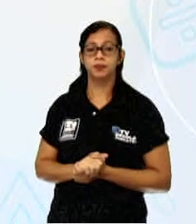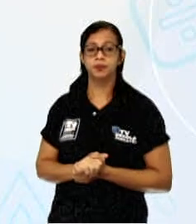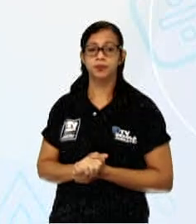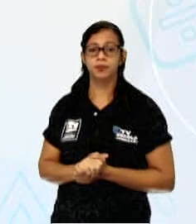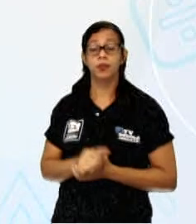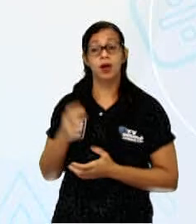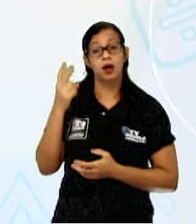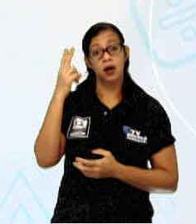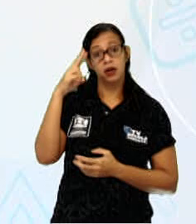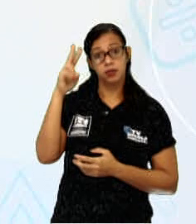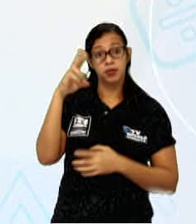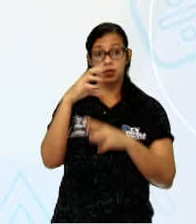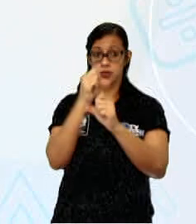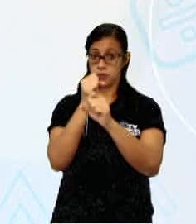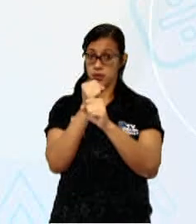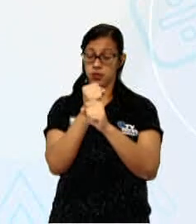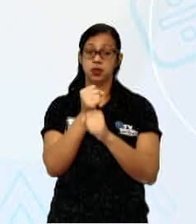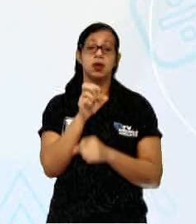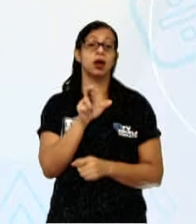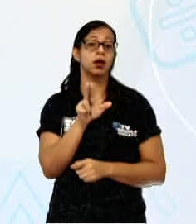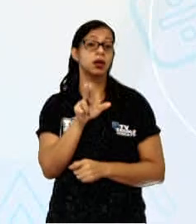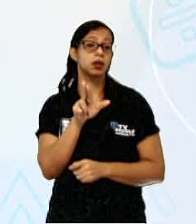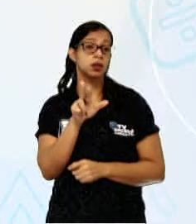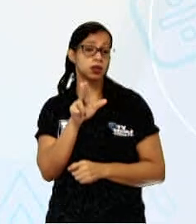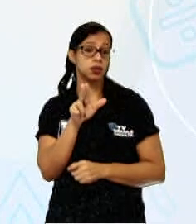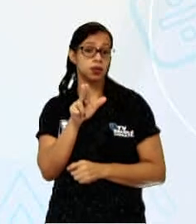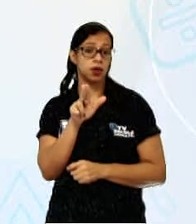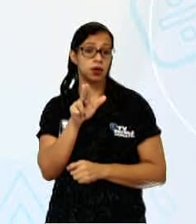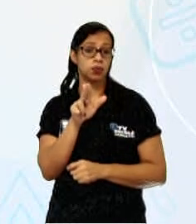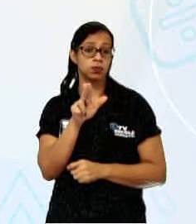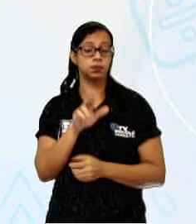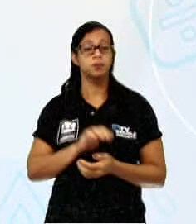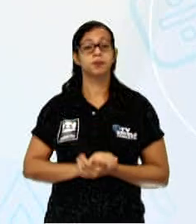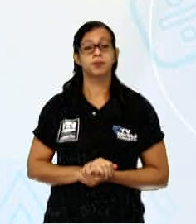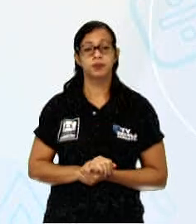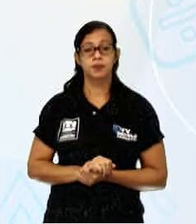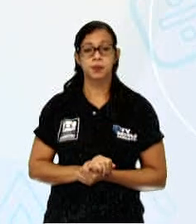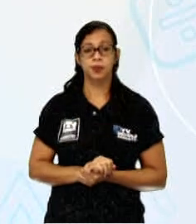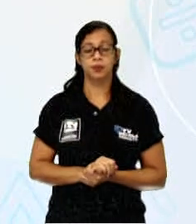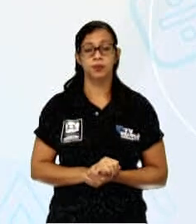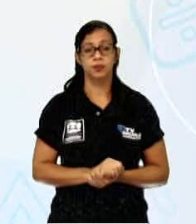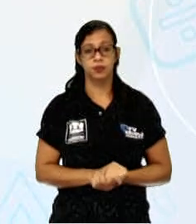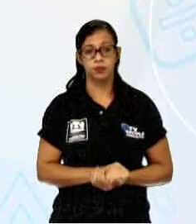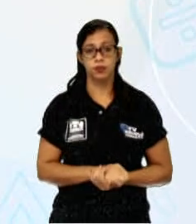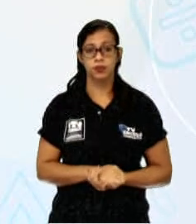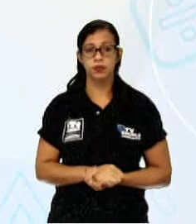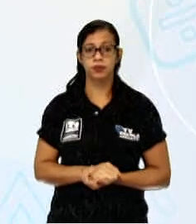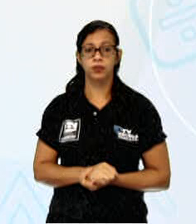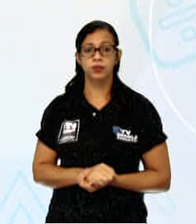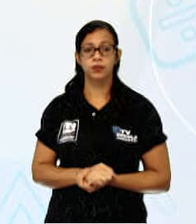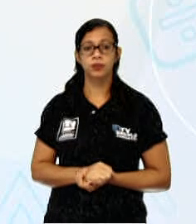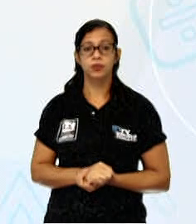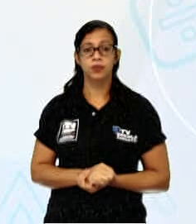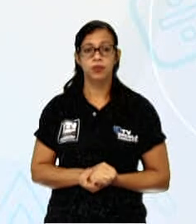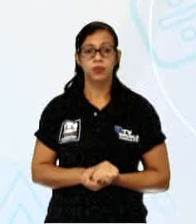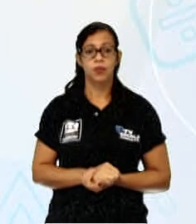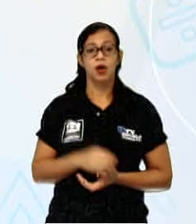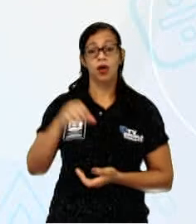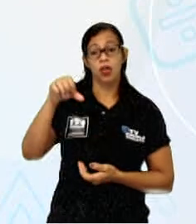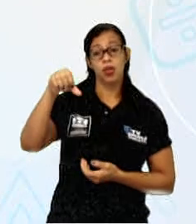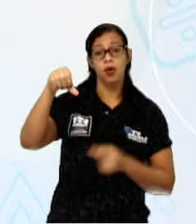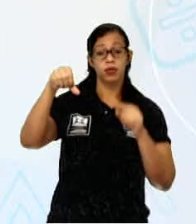que o resultado tem que ser igual a parcela não utilizada e olha lá 90